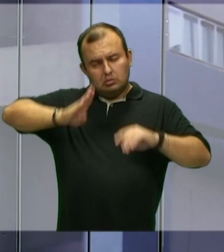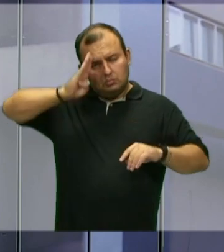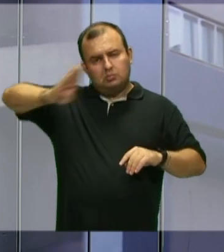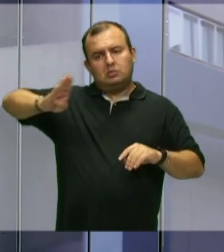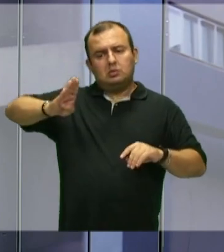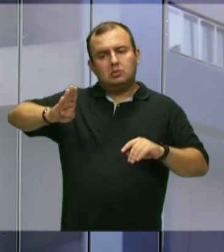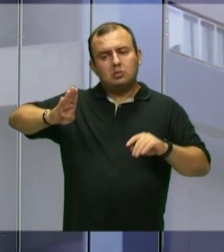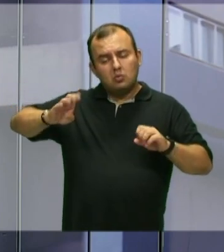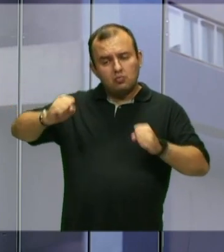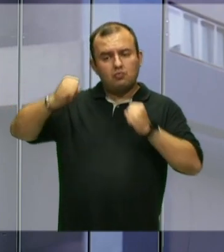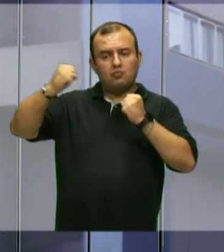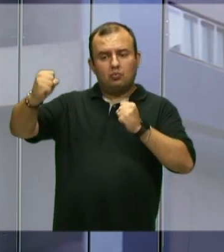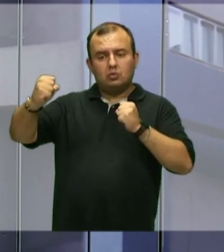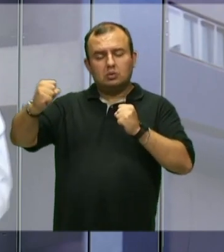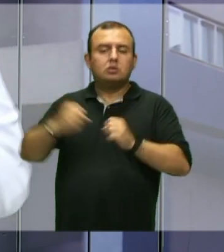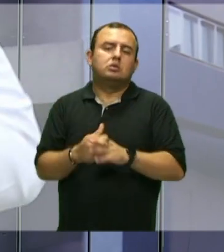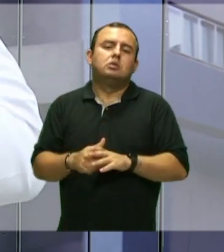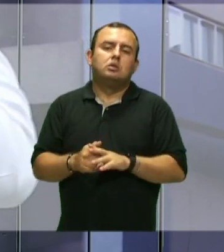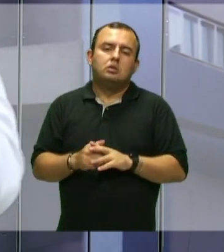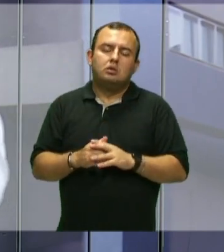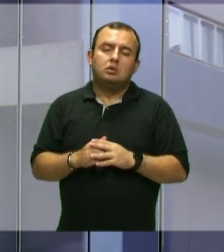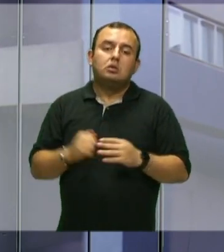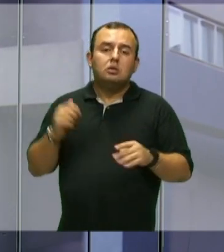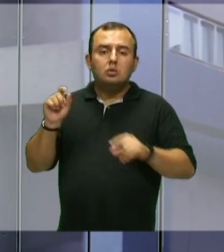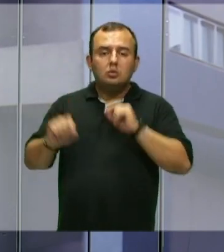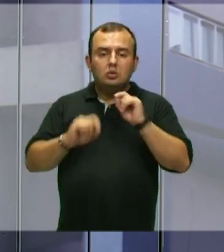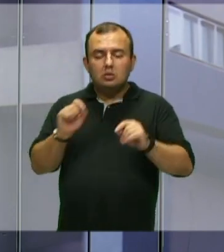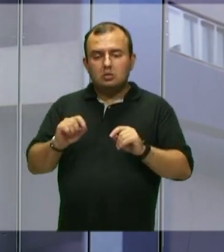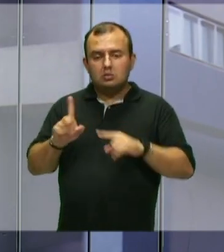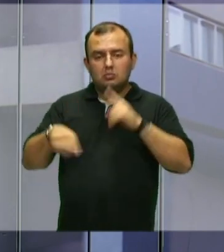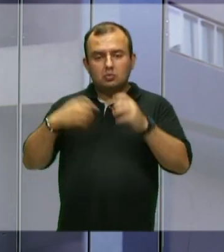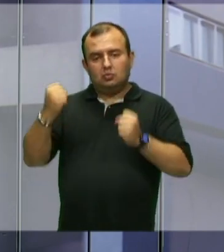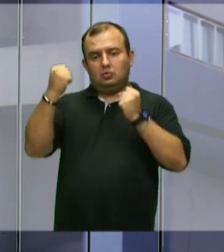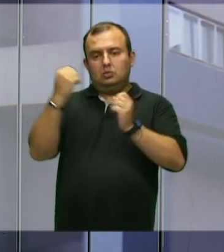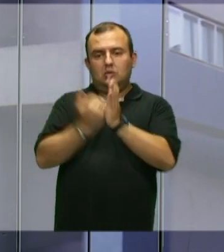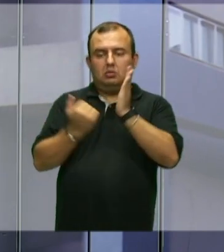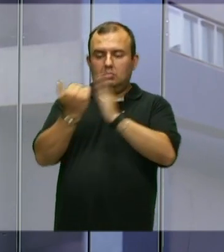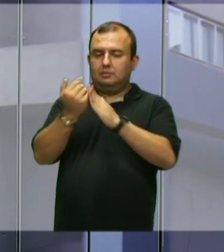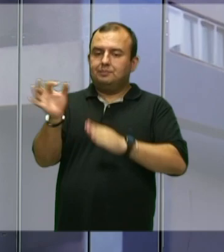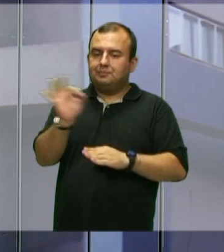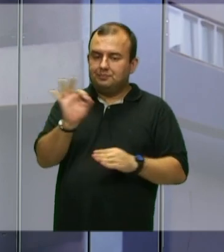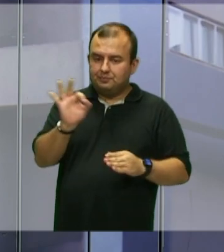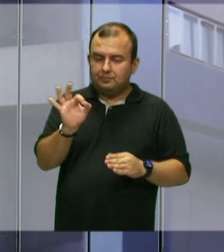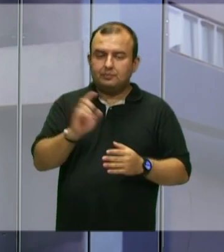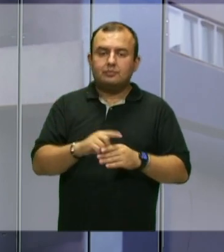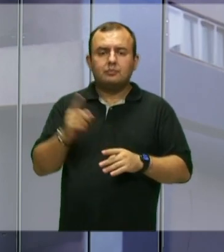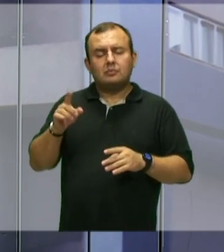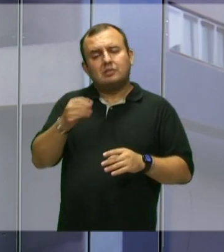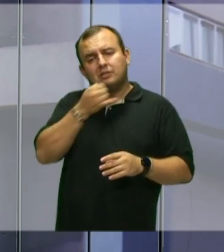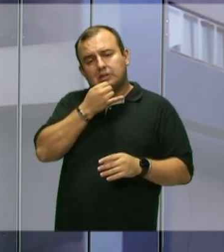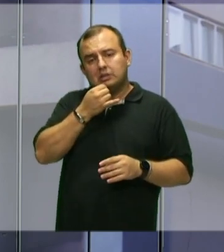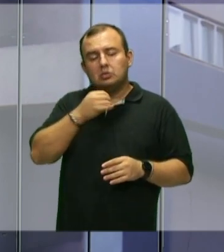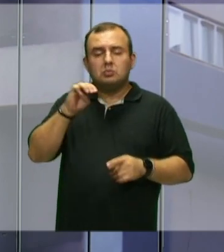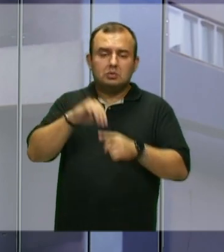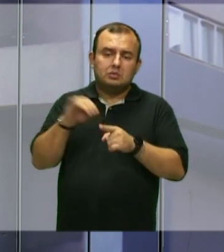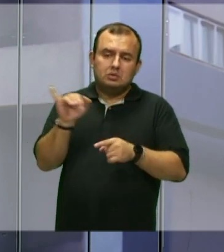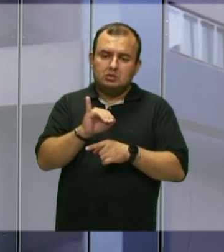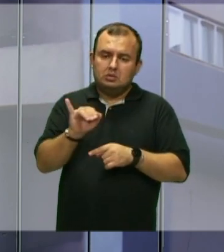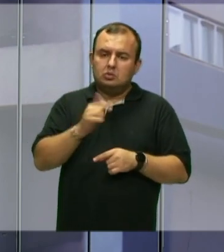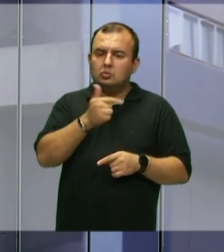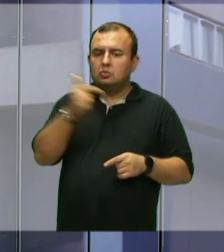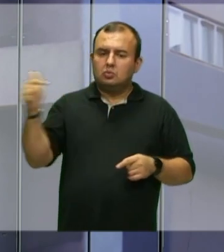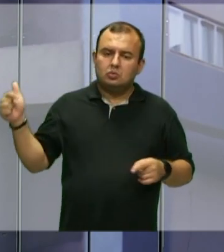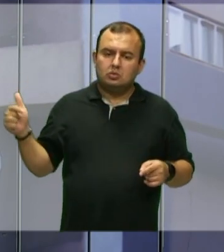prioridade e com força, para que isso não se torne mais forte. Mas, infelizmente, o município de Itajaí não dispõe, como